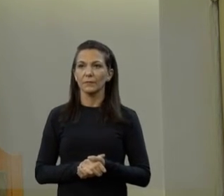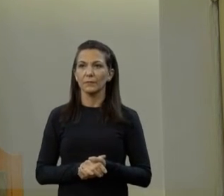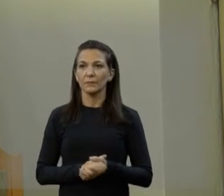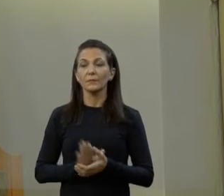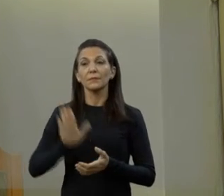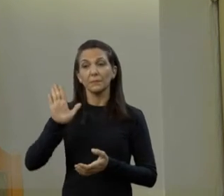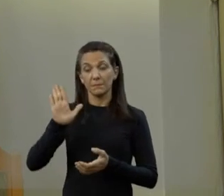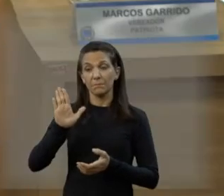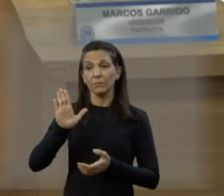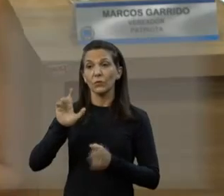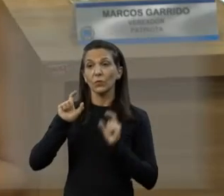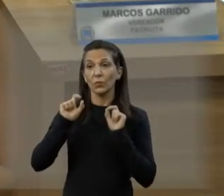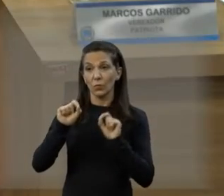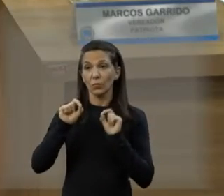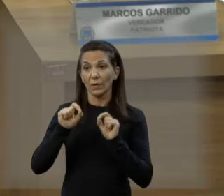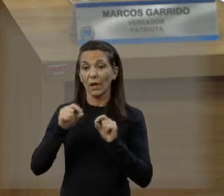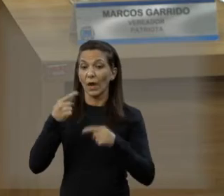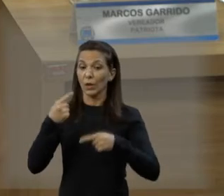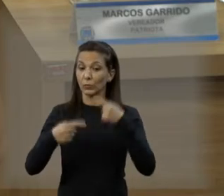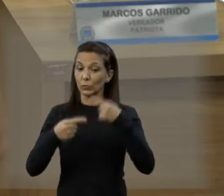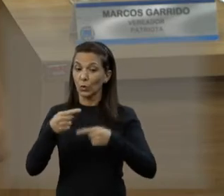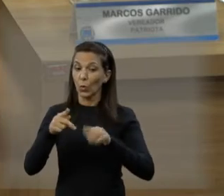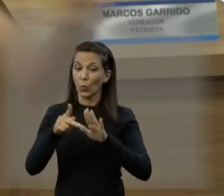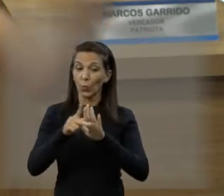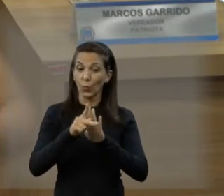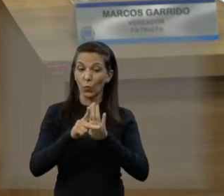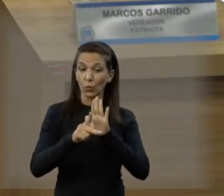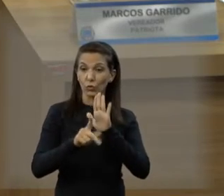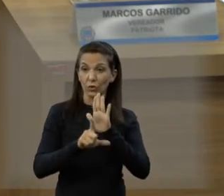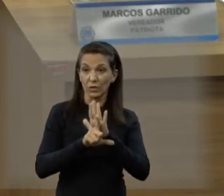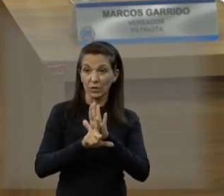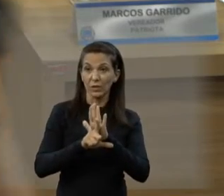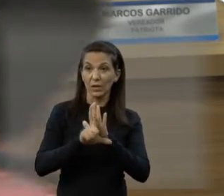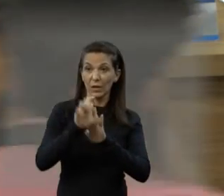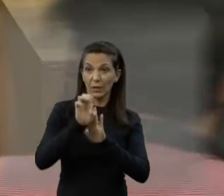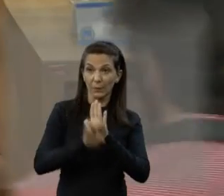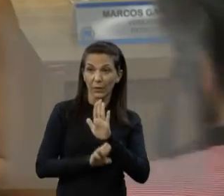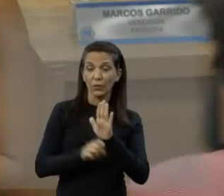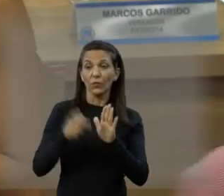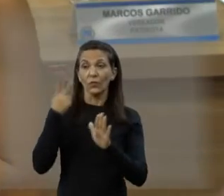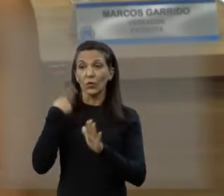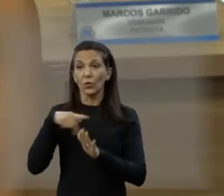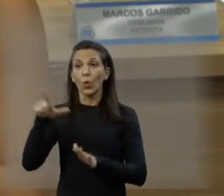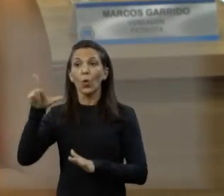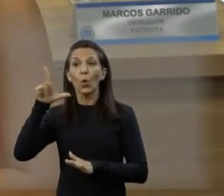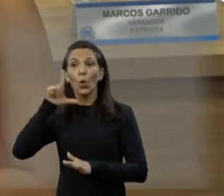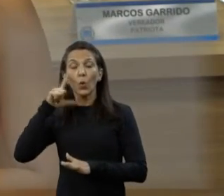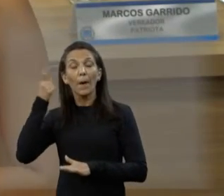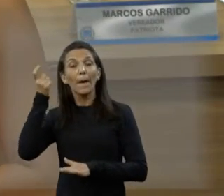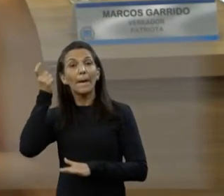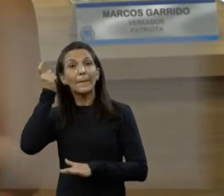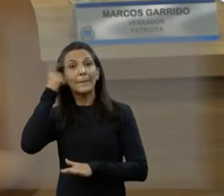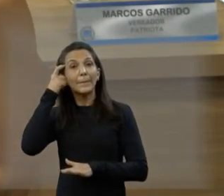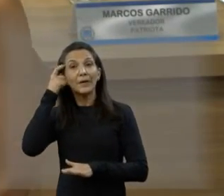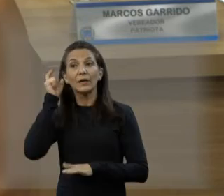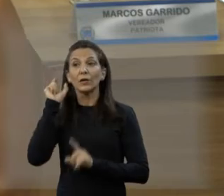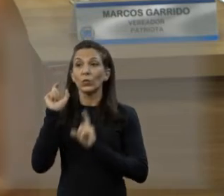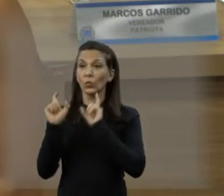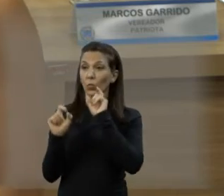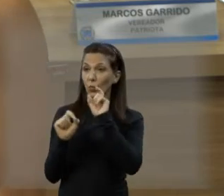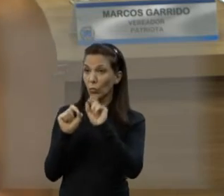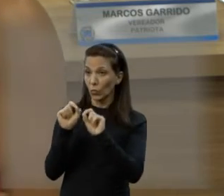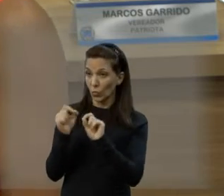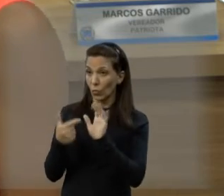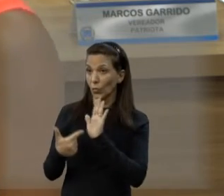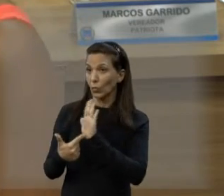a temperatura apenas para dar celeridade execução desse projeto é e a emenda do vereador Lucas grego eu penso que como muito bem